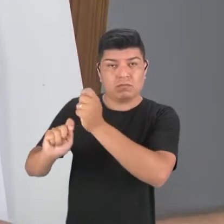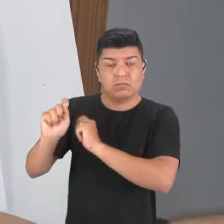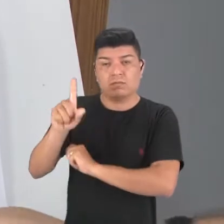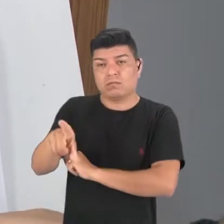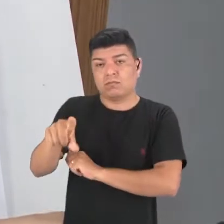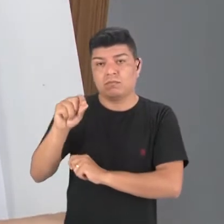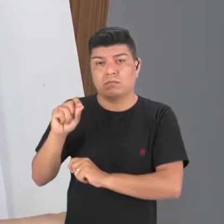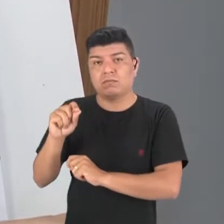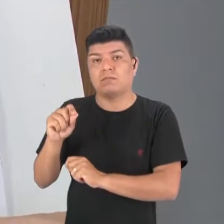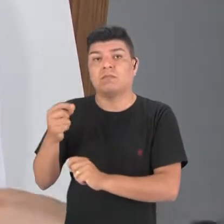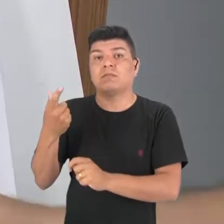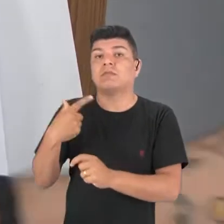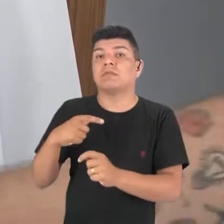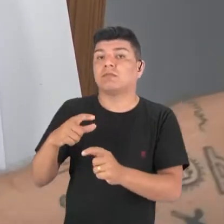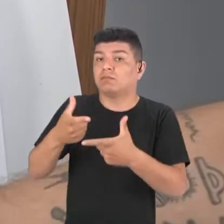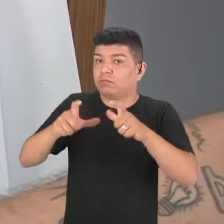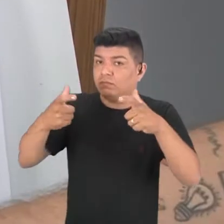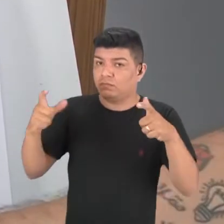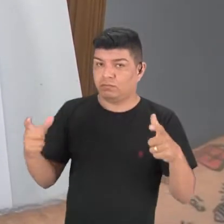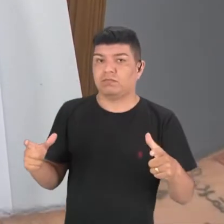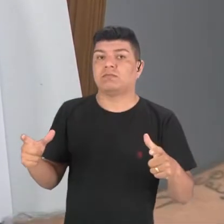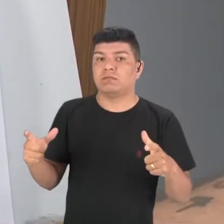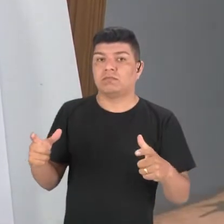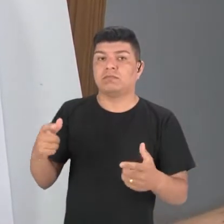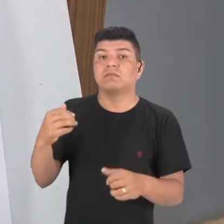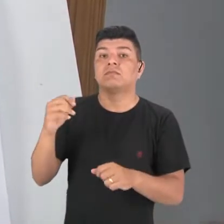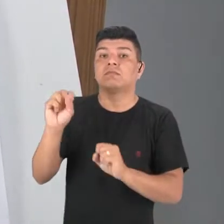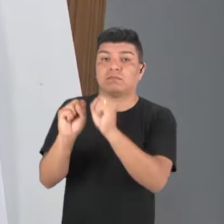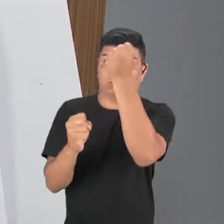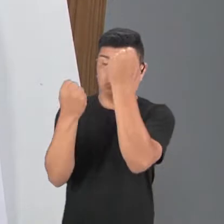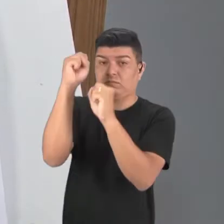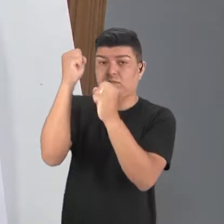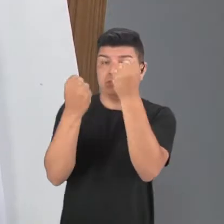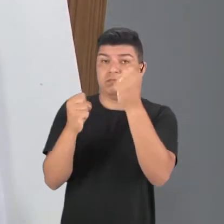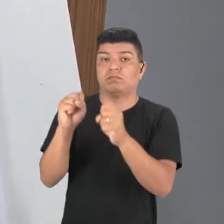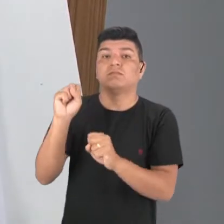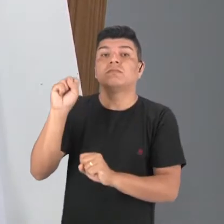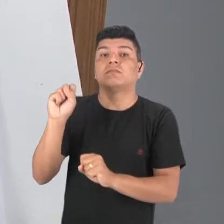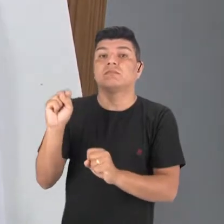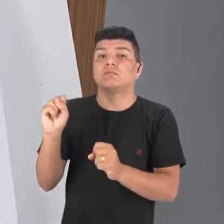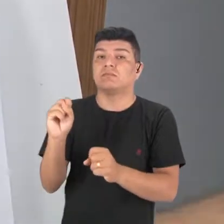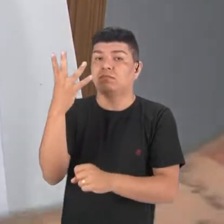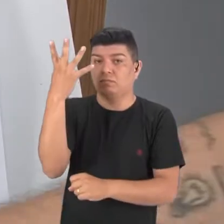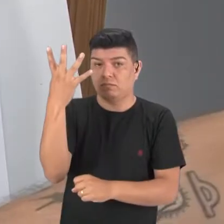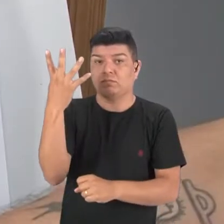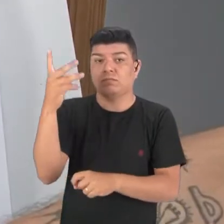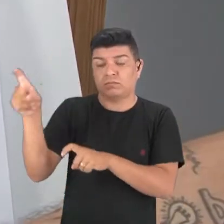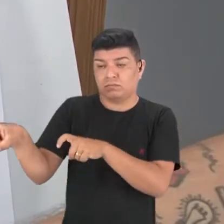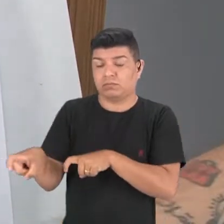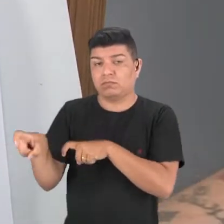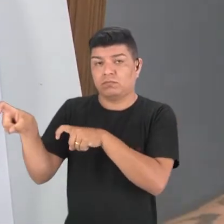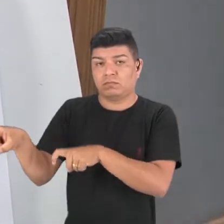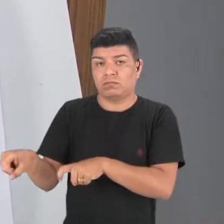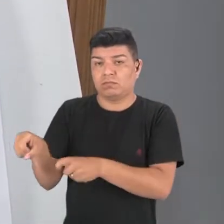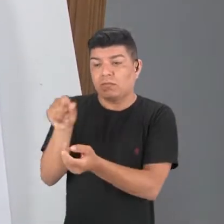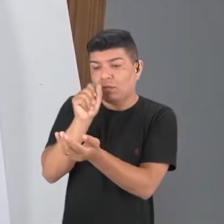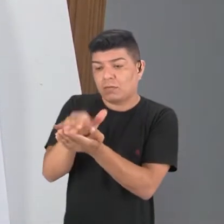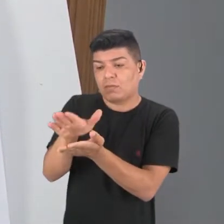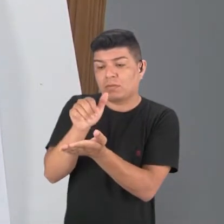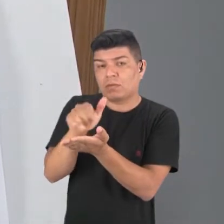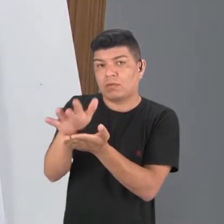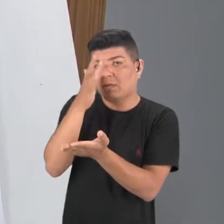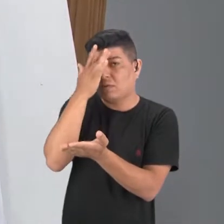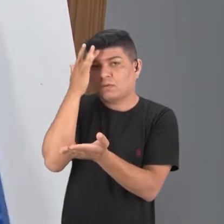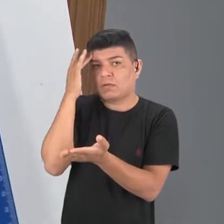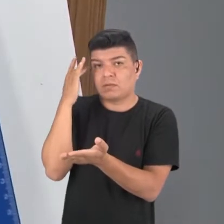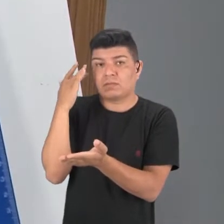privilegia os grandes latifundiários e a intensa mecanização das atividades rurais expulsa os pequenos